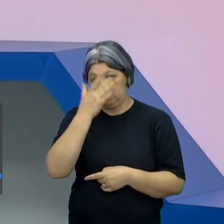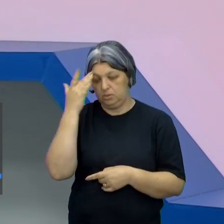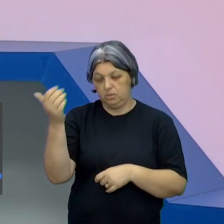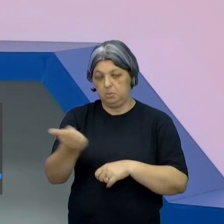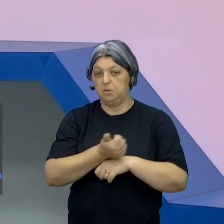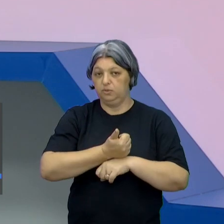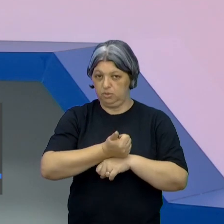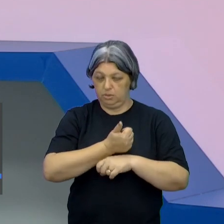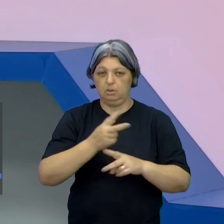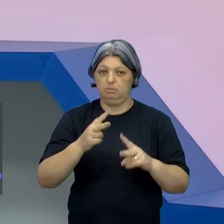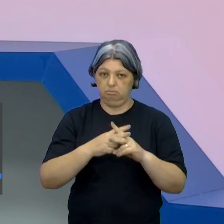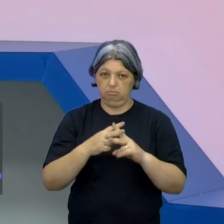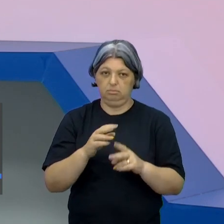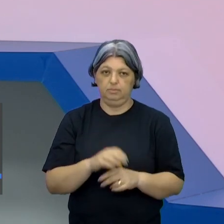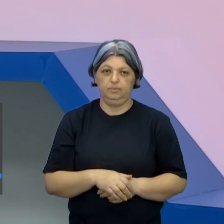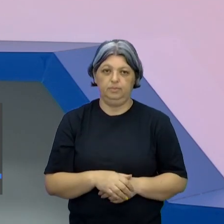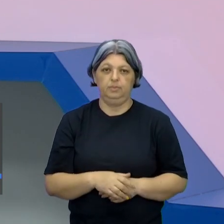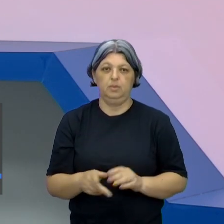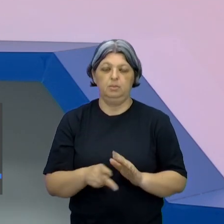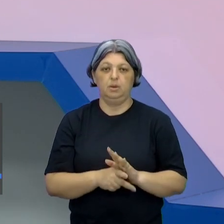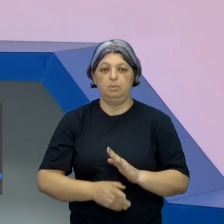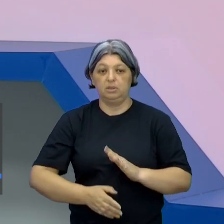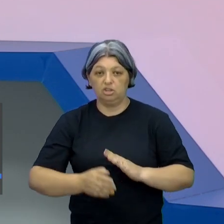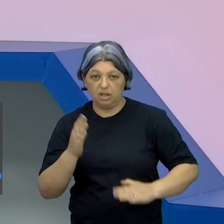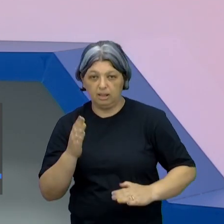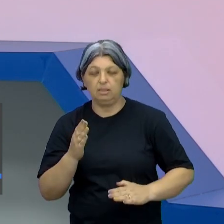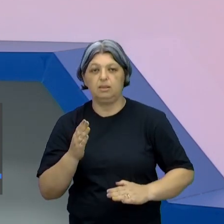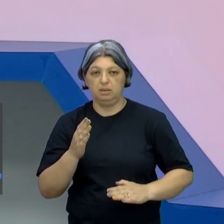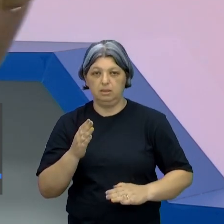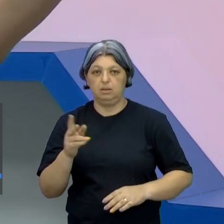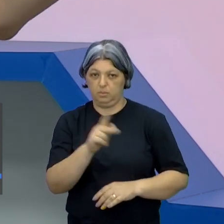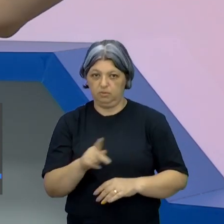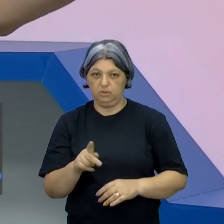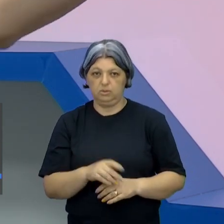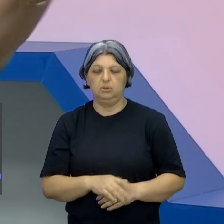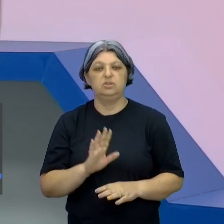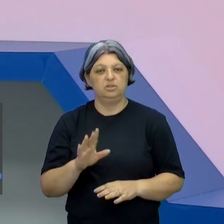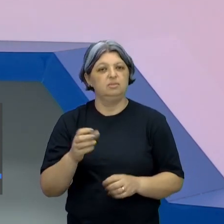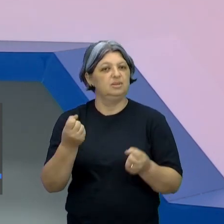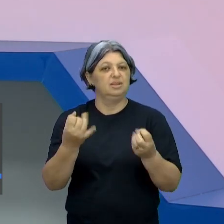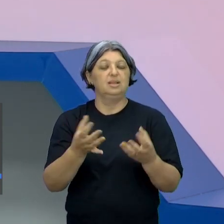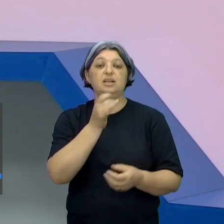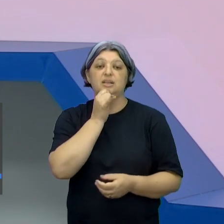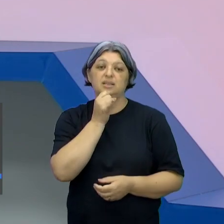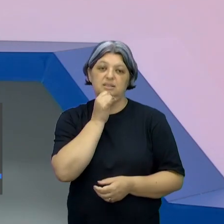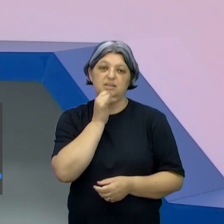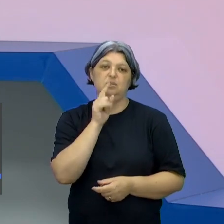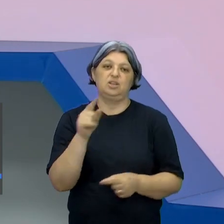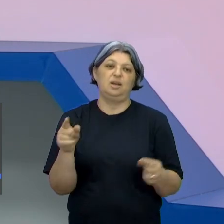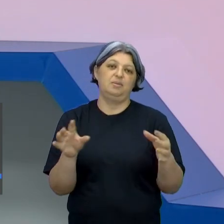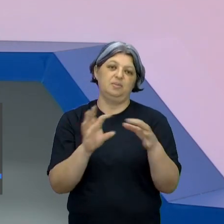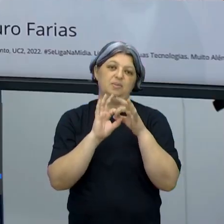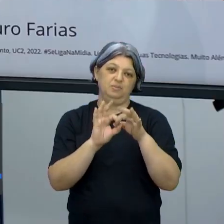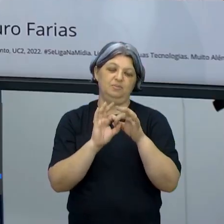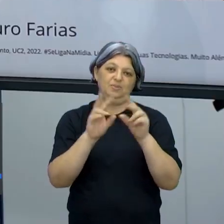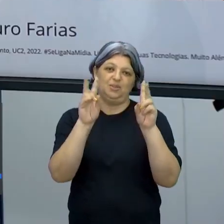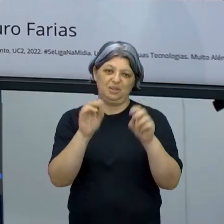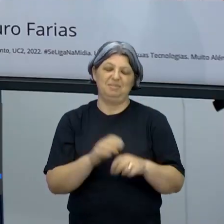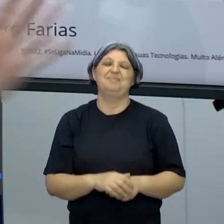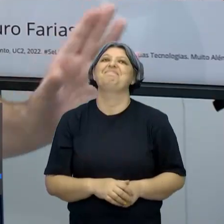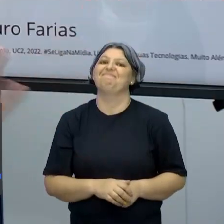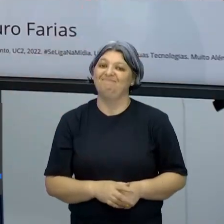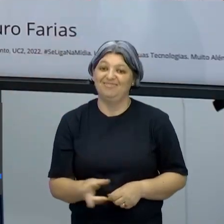mestre de karatê mesmo, que veio aqui falar comigo. Ele deu esse exemplo exatamente porque ele linkou com o nosso aprofundamento. Olha só,